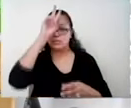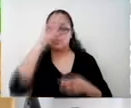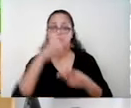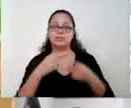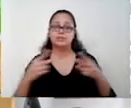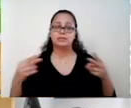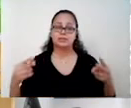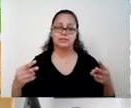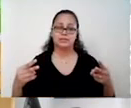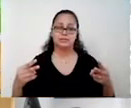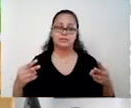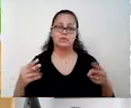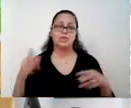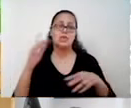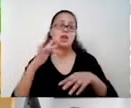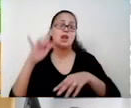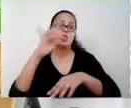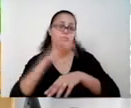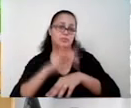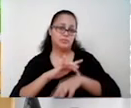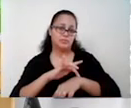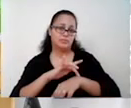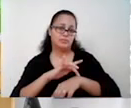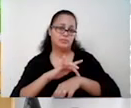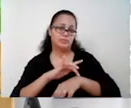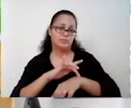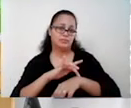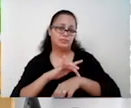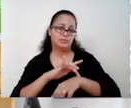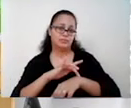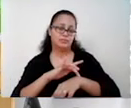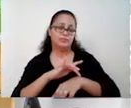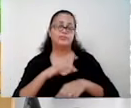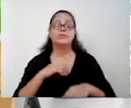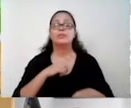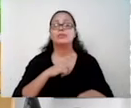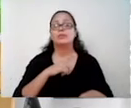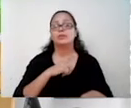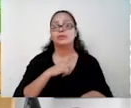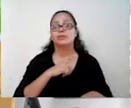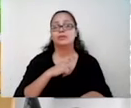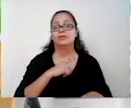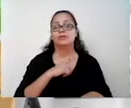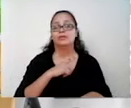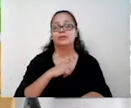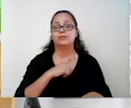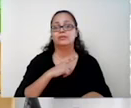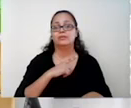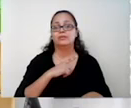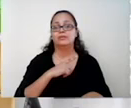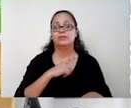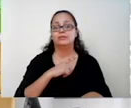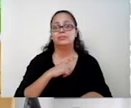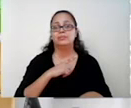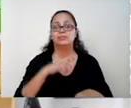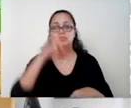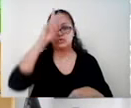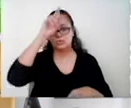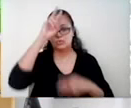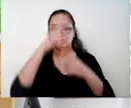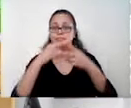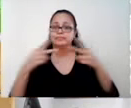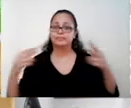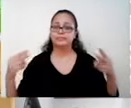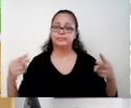um pernilongo, também chamado de mosquito. Nós temos um problema de saúde pública, que são os insetos, os pernilongos